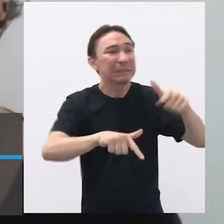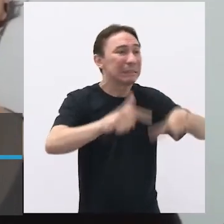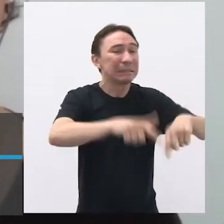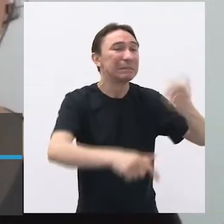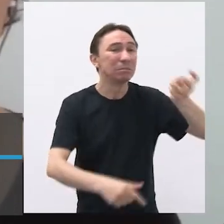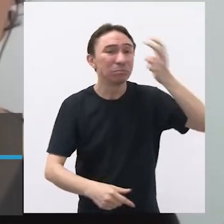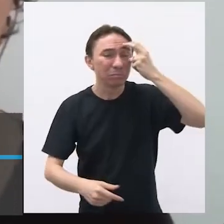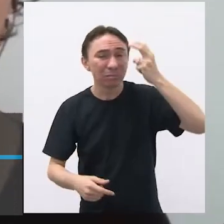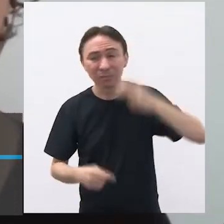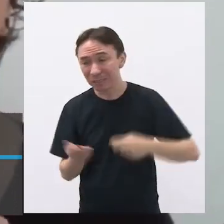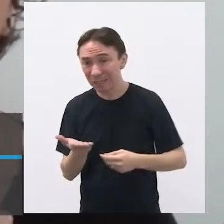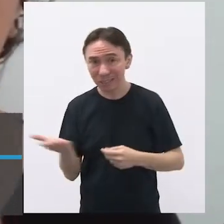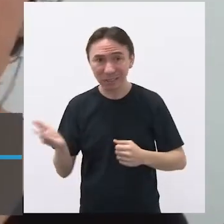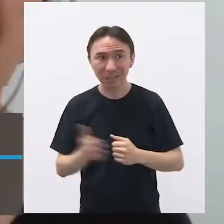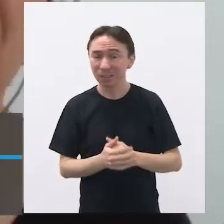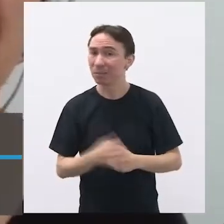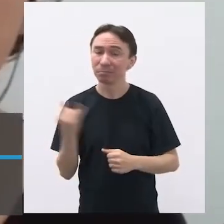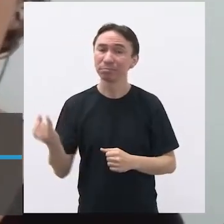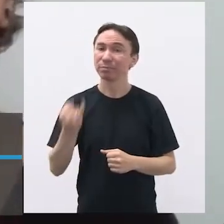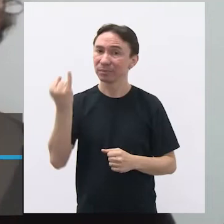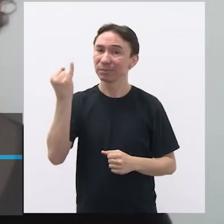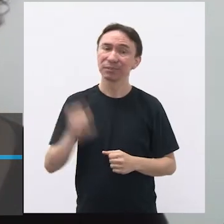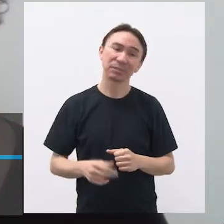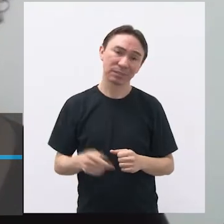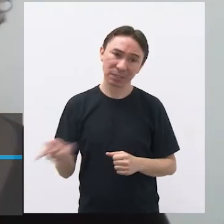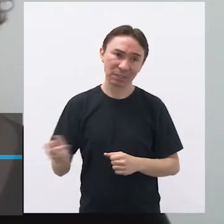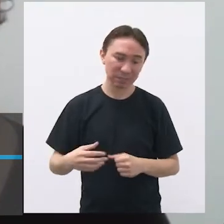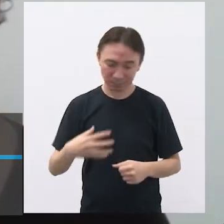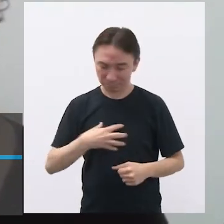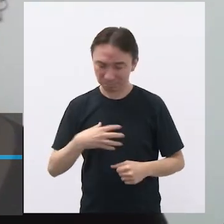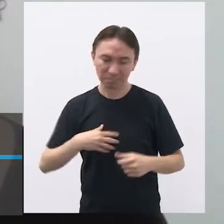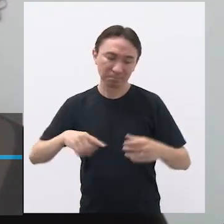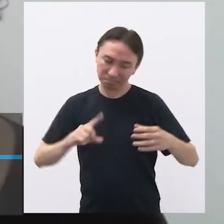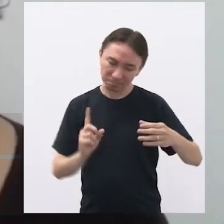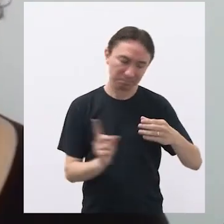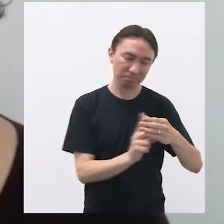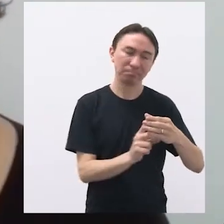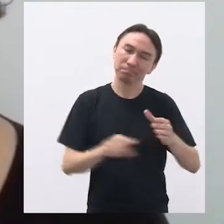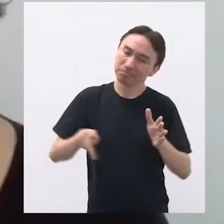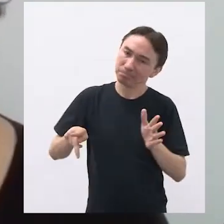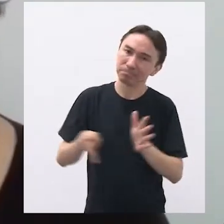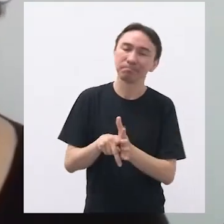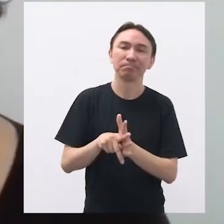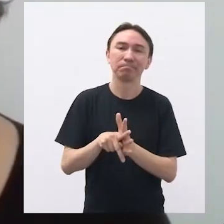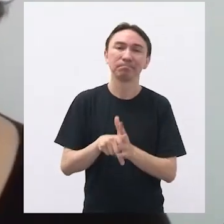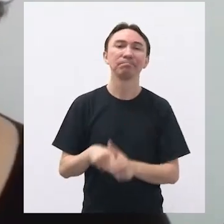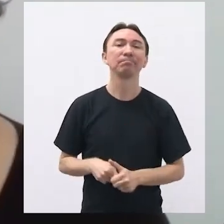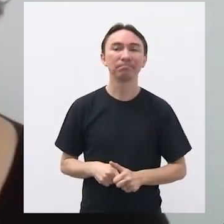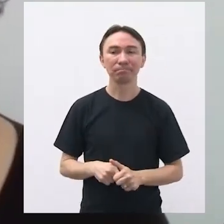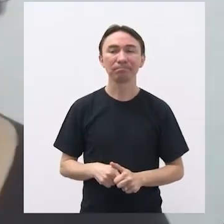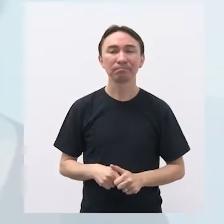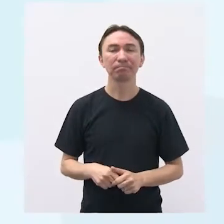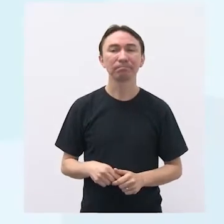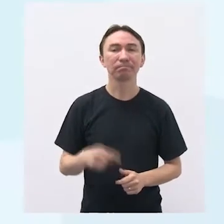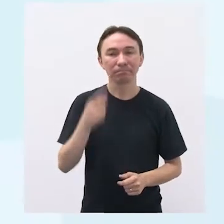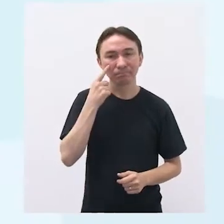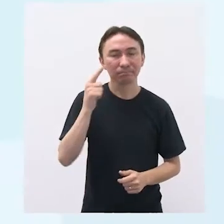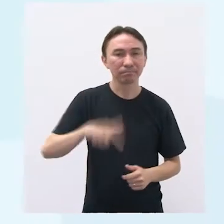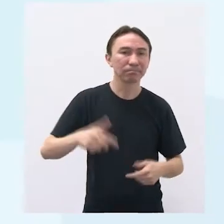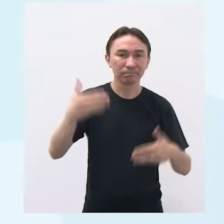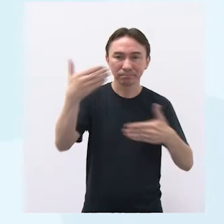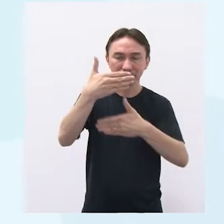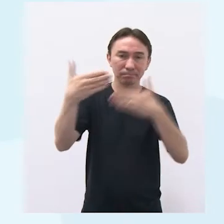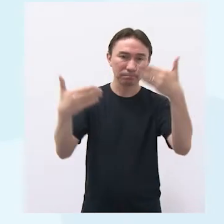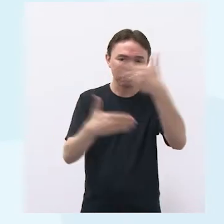esse pertencimento todo. Tem um slide aqui, vocês podem projetar, só para eu retomar algumas coisas que o Mário falou antes